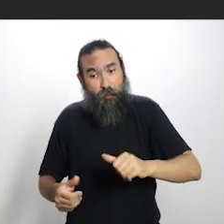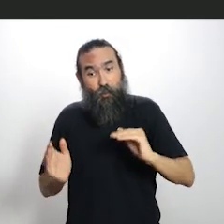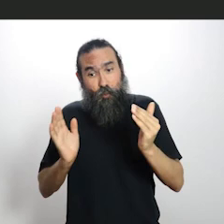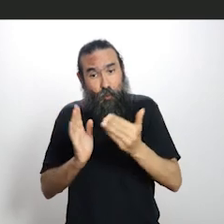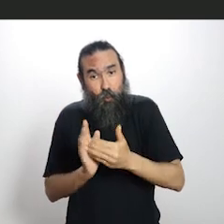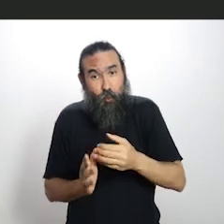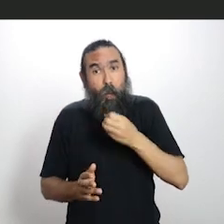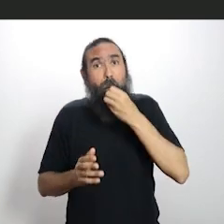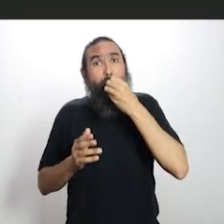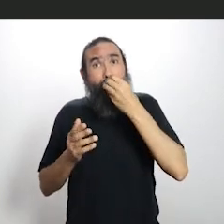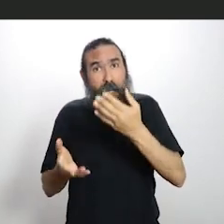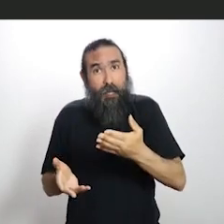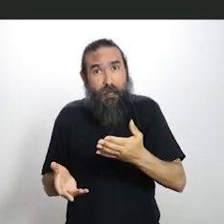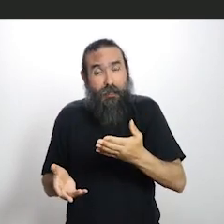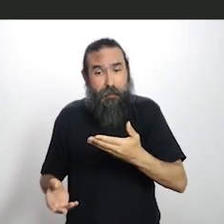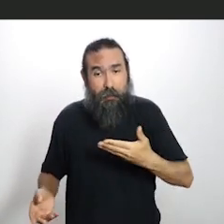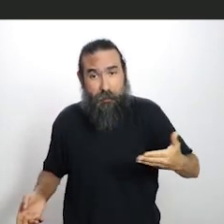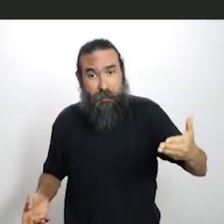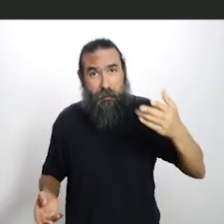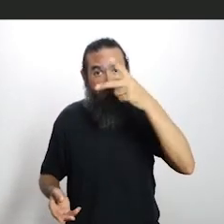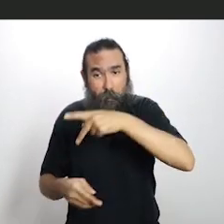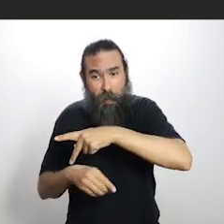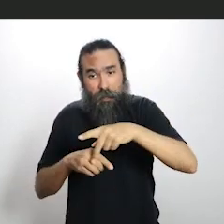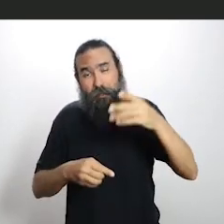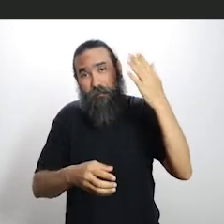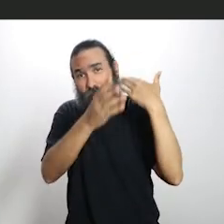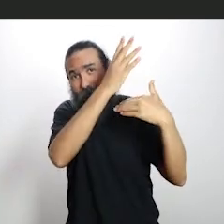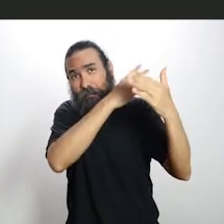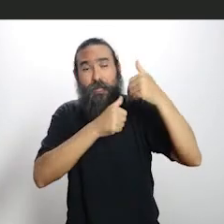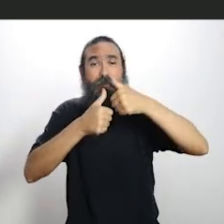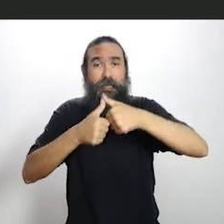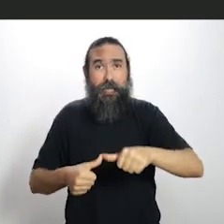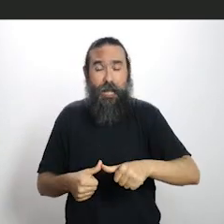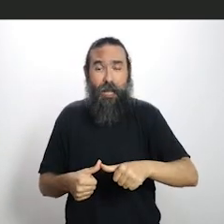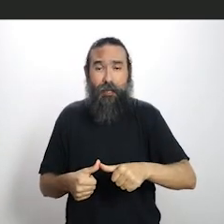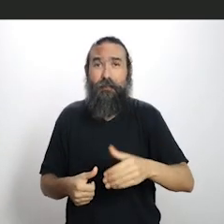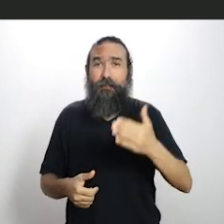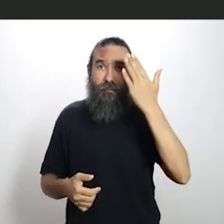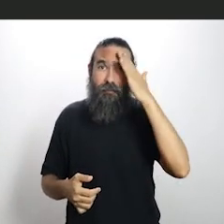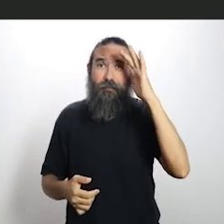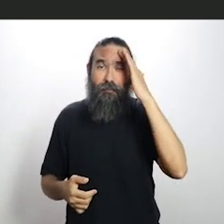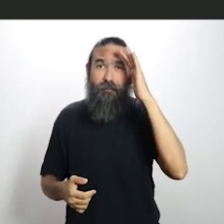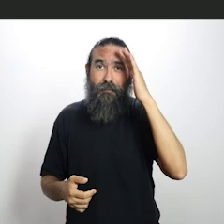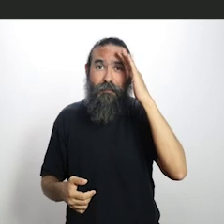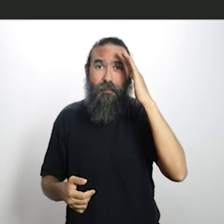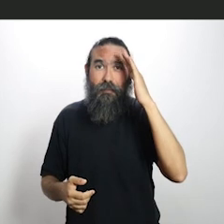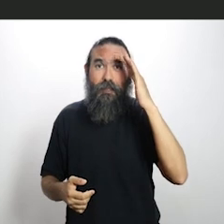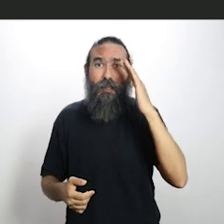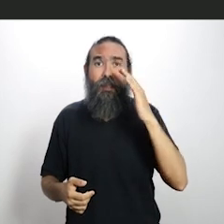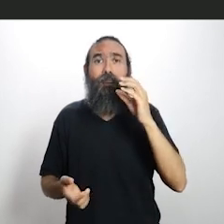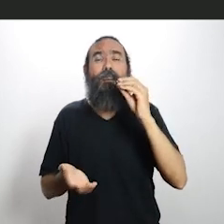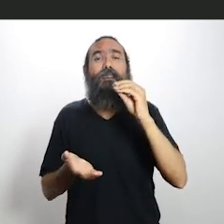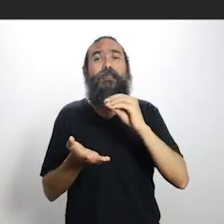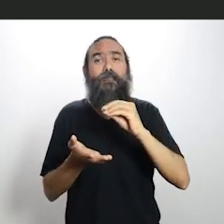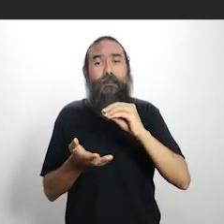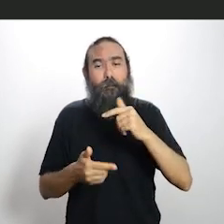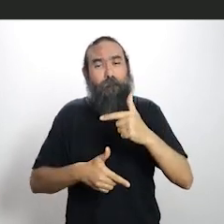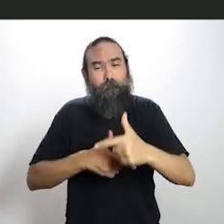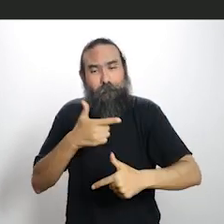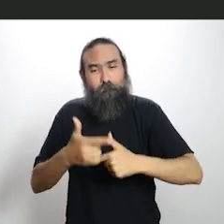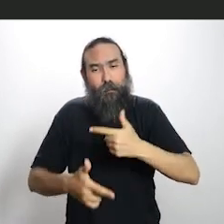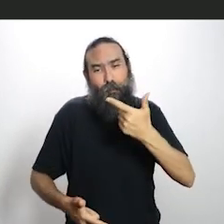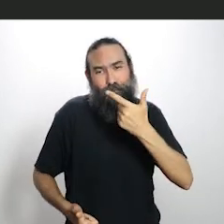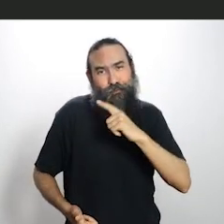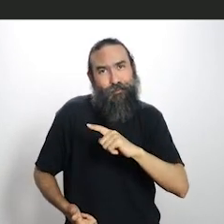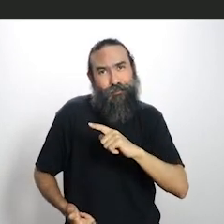conquistado e que agora a gente vê um desmonte total né do que a gente conseguiu em um